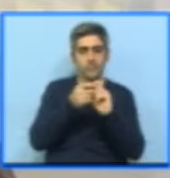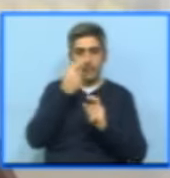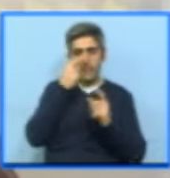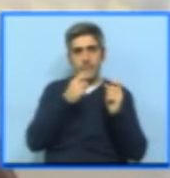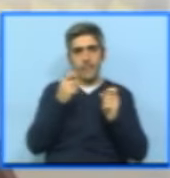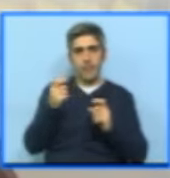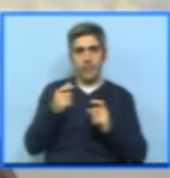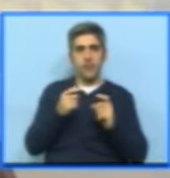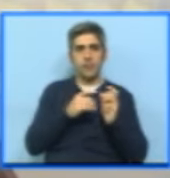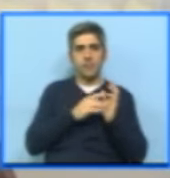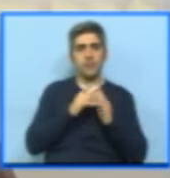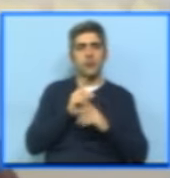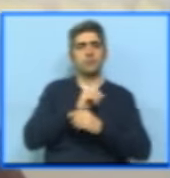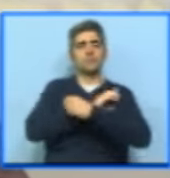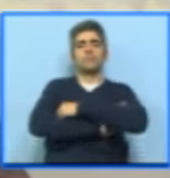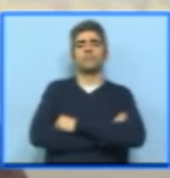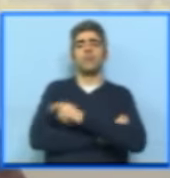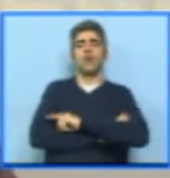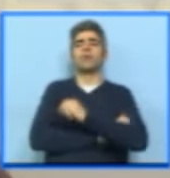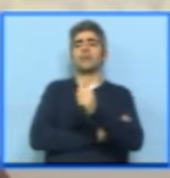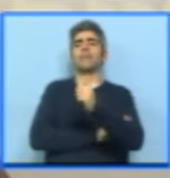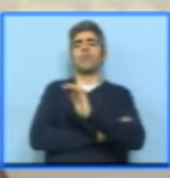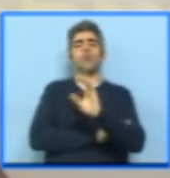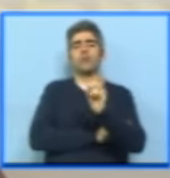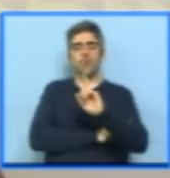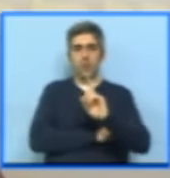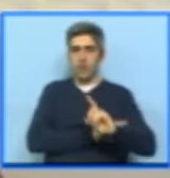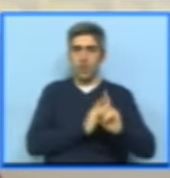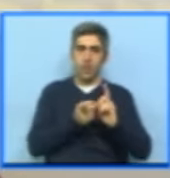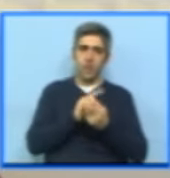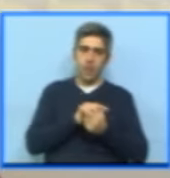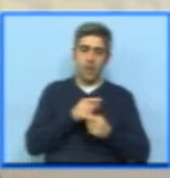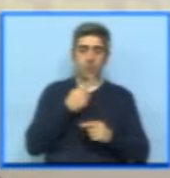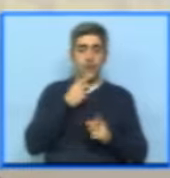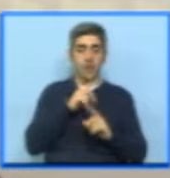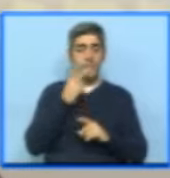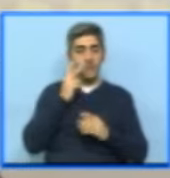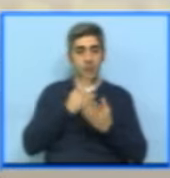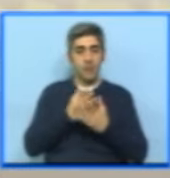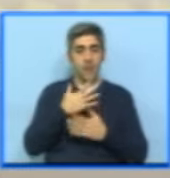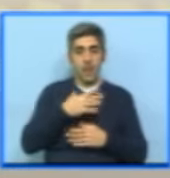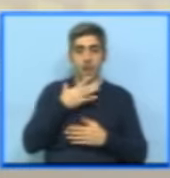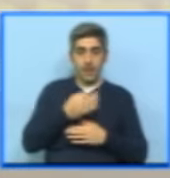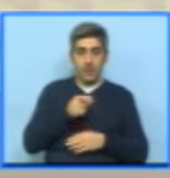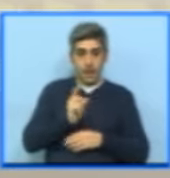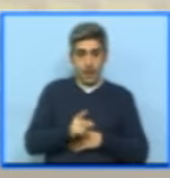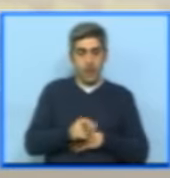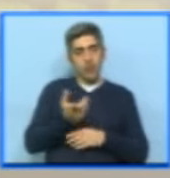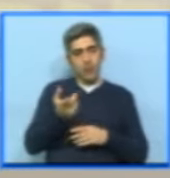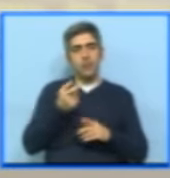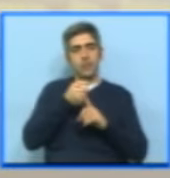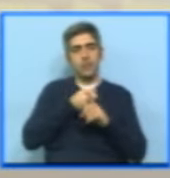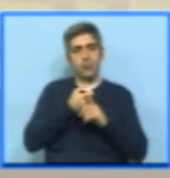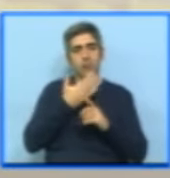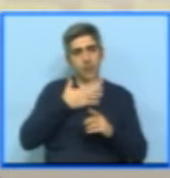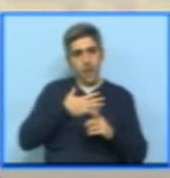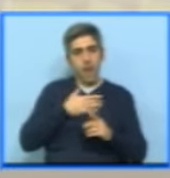religião de cruzar os braços e dizer deixa andar. Não. A ressurreição, a crença na ressurreição,